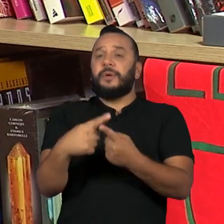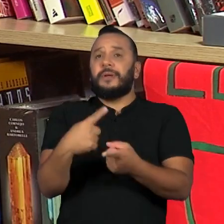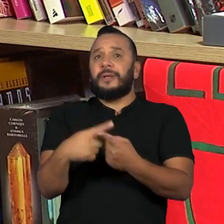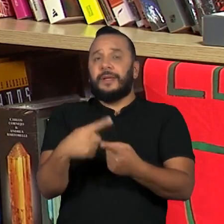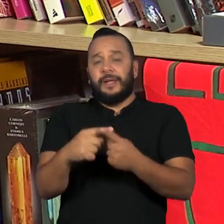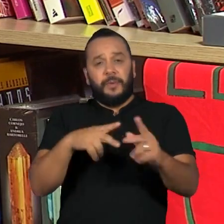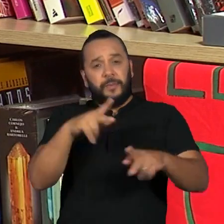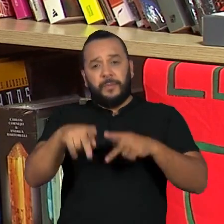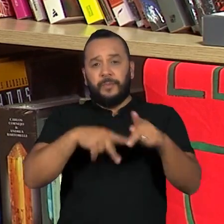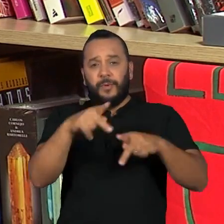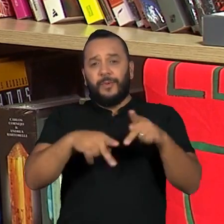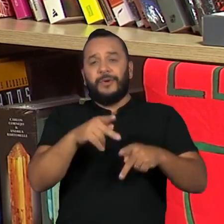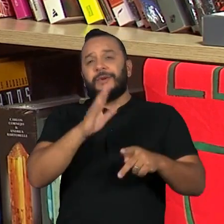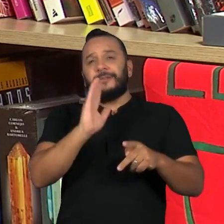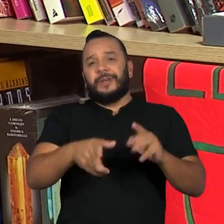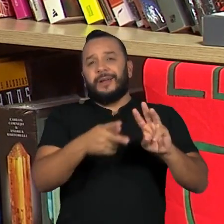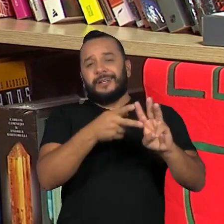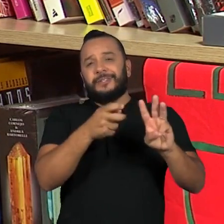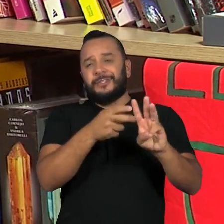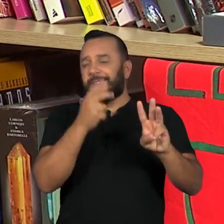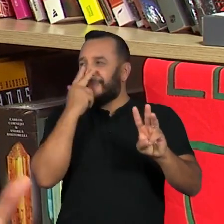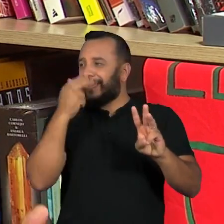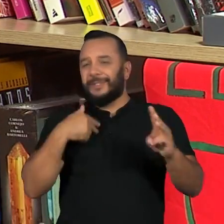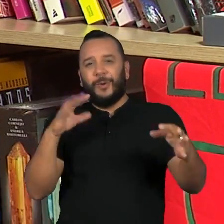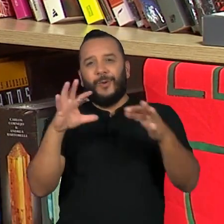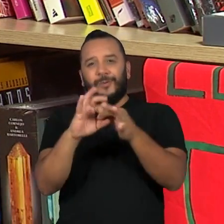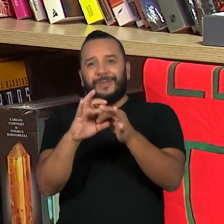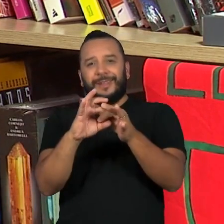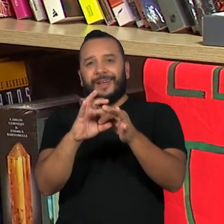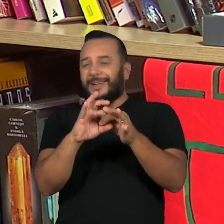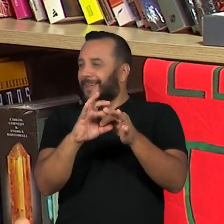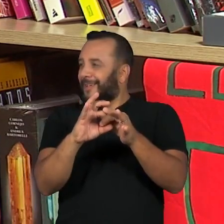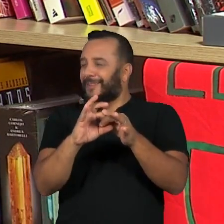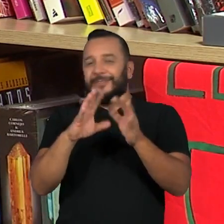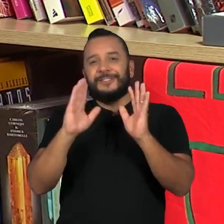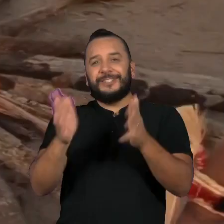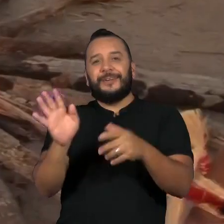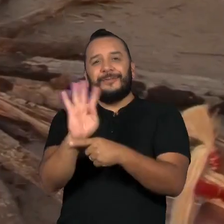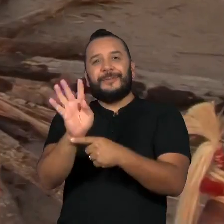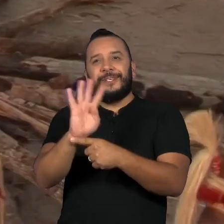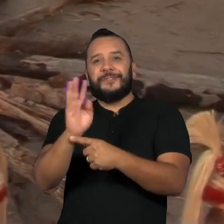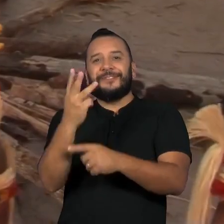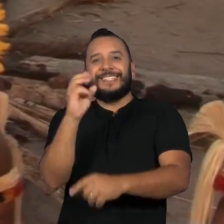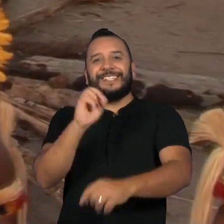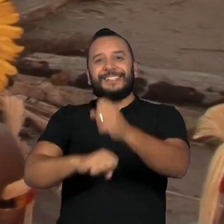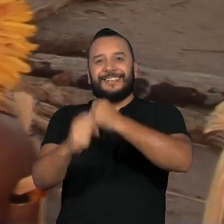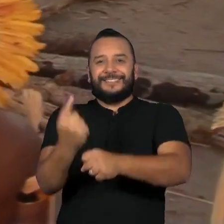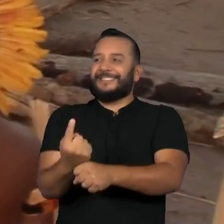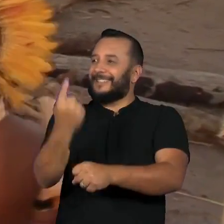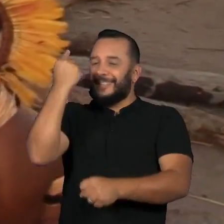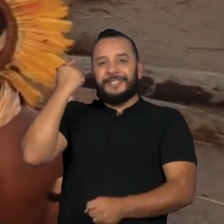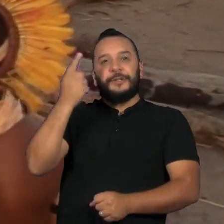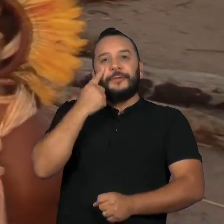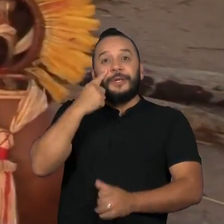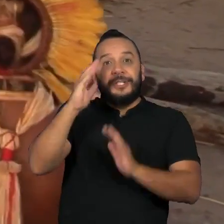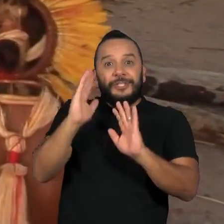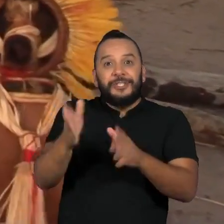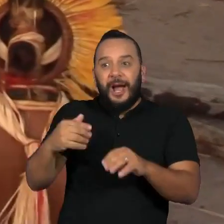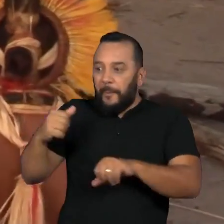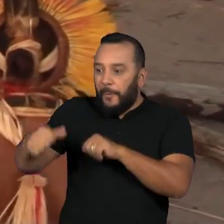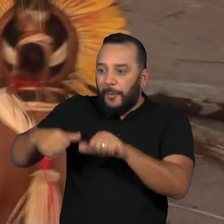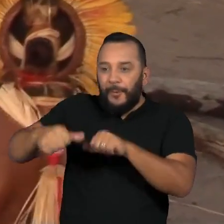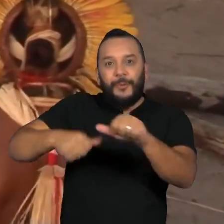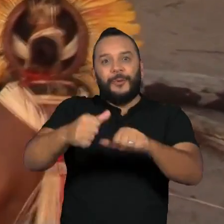tomando contato de volta com imagens de 30 anos atrás e vendo quanto eles mudaram em 30